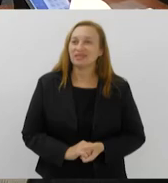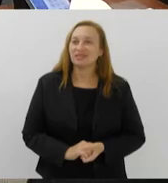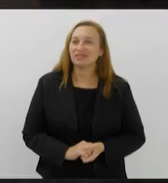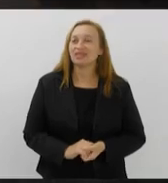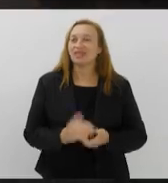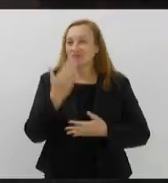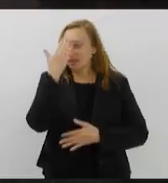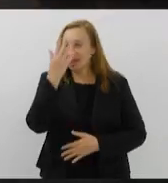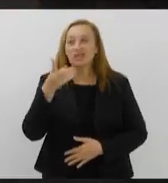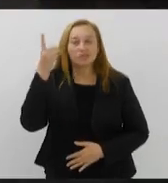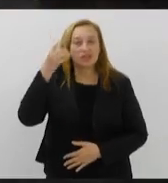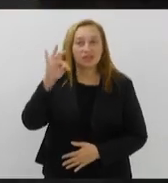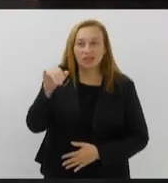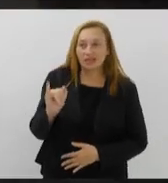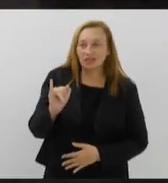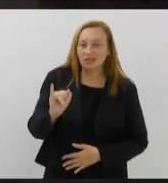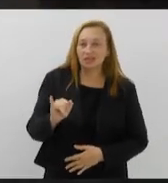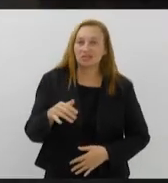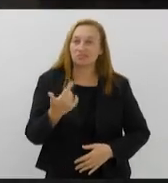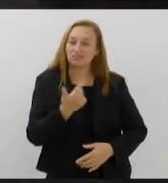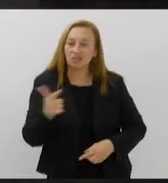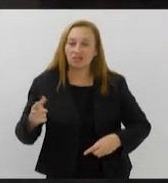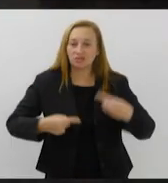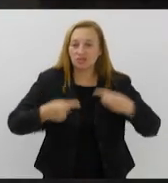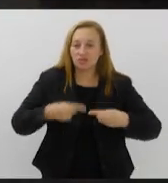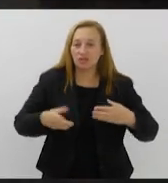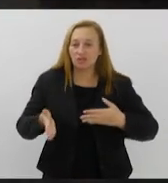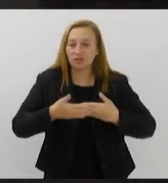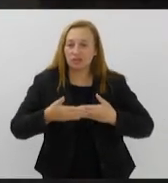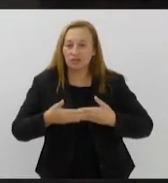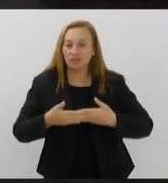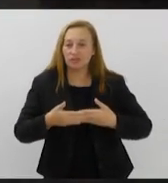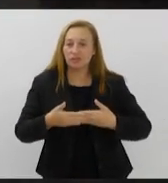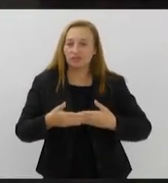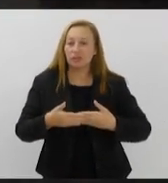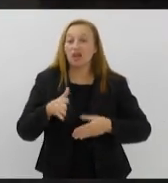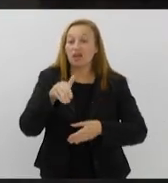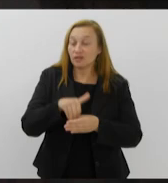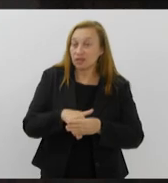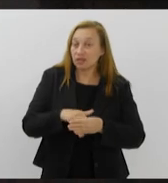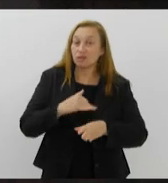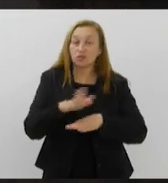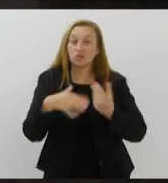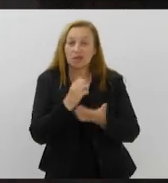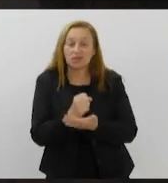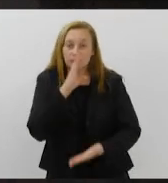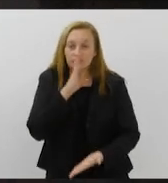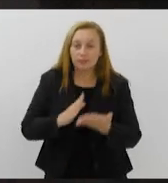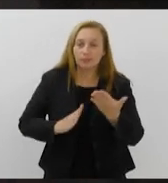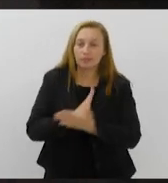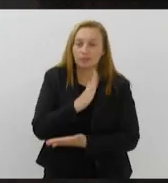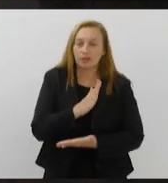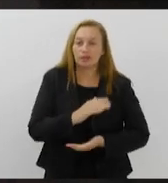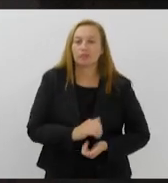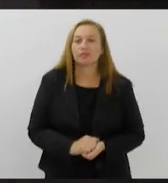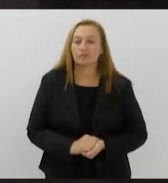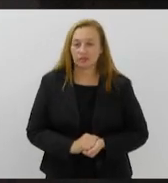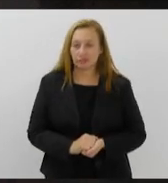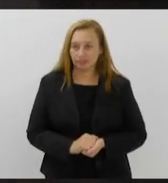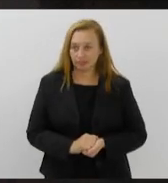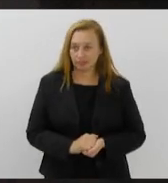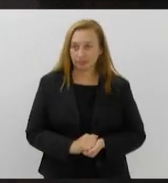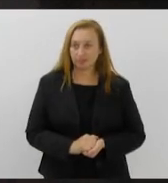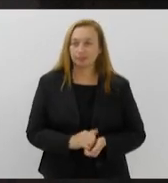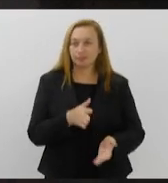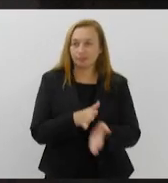Obrigado, deputado Tande. Não havendo mais quem queira discutir, encerrada a discussão. Em votação, os senhores que aprovam, permaneçam como estão.